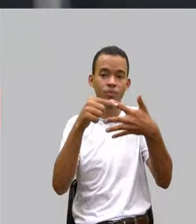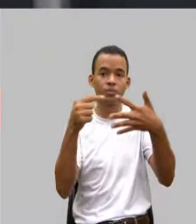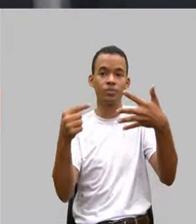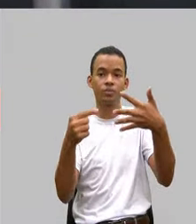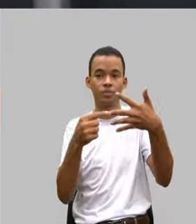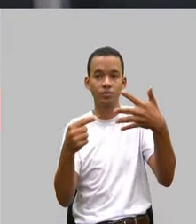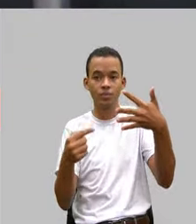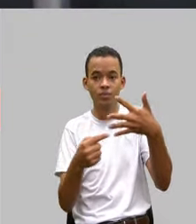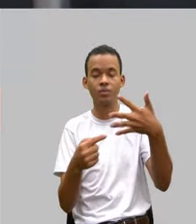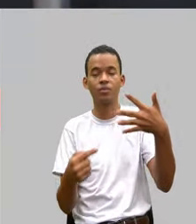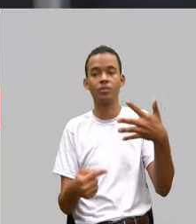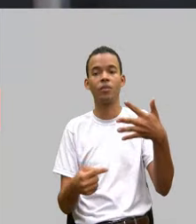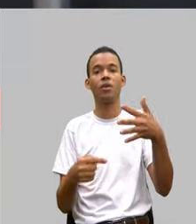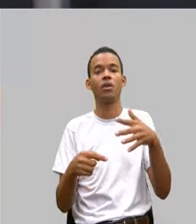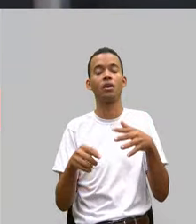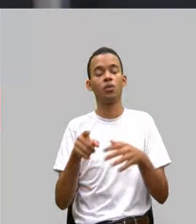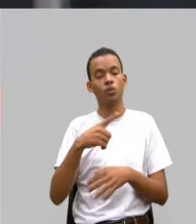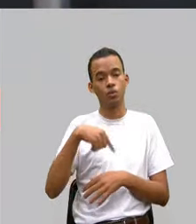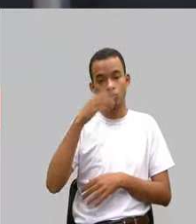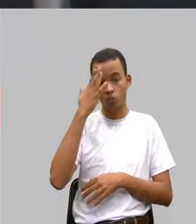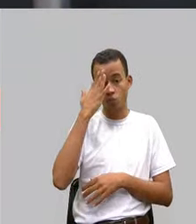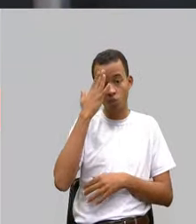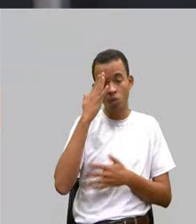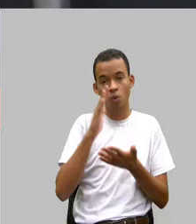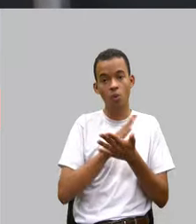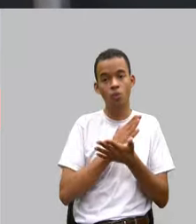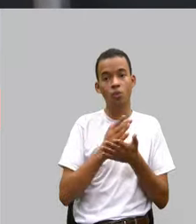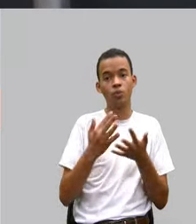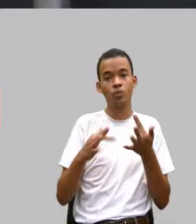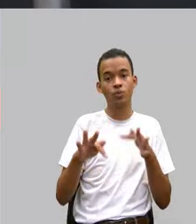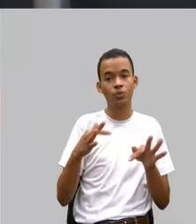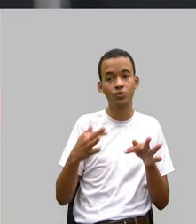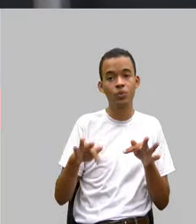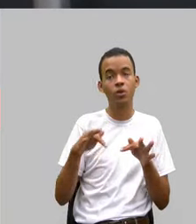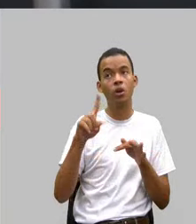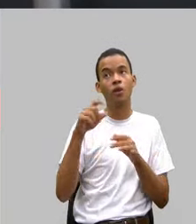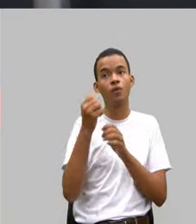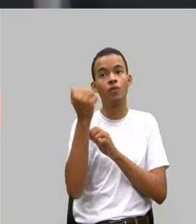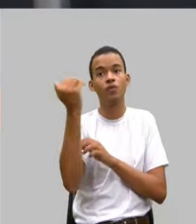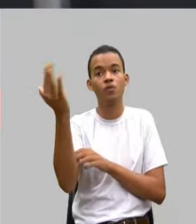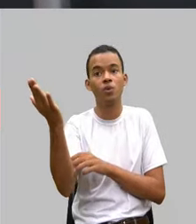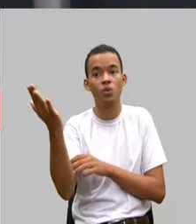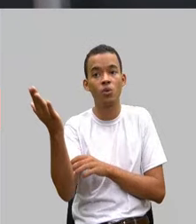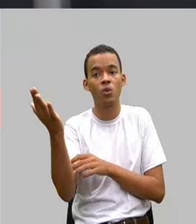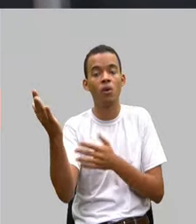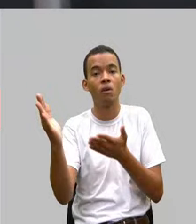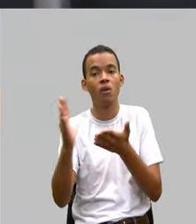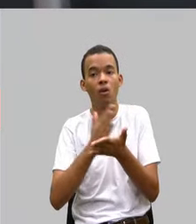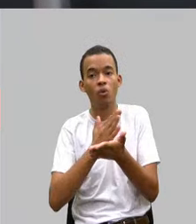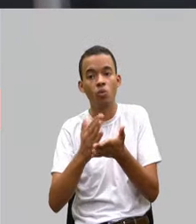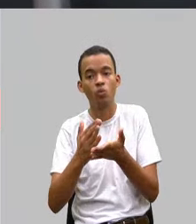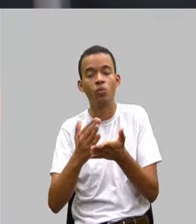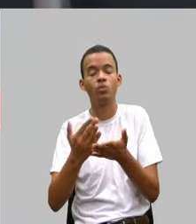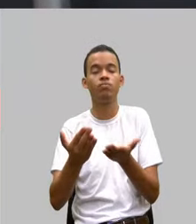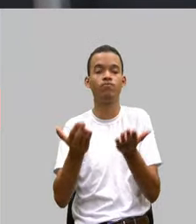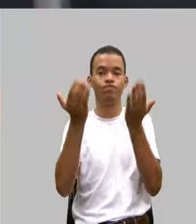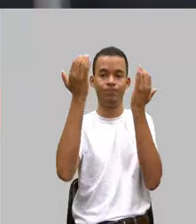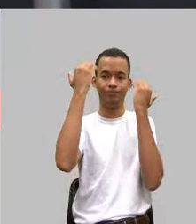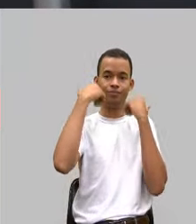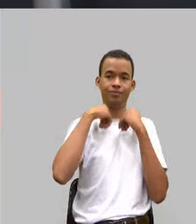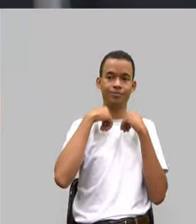dores e Sofrimentos vê de fora enquanto outros vem de dentro existem as crônicas e